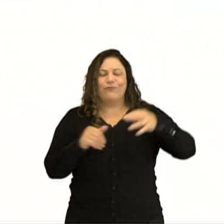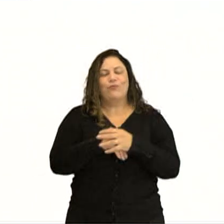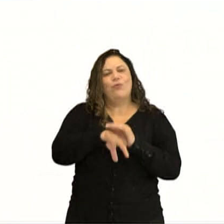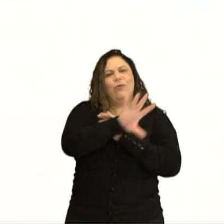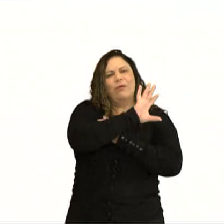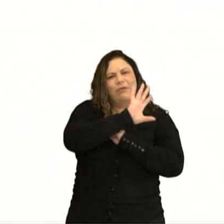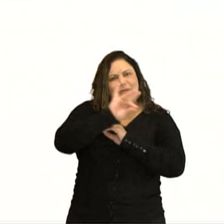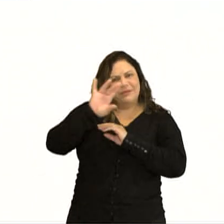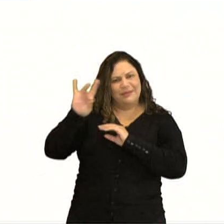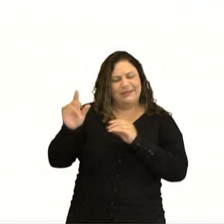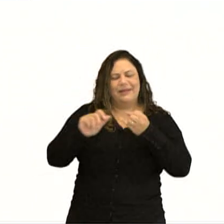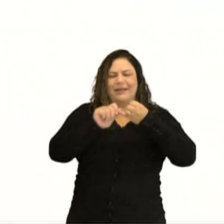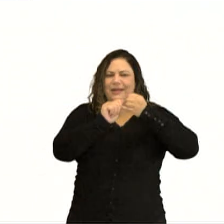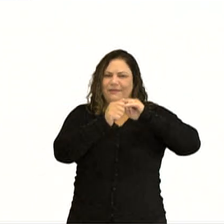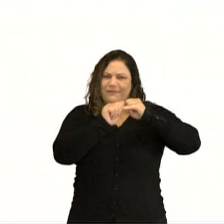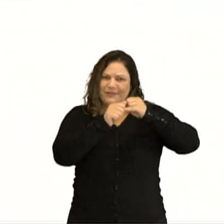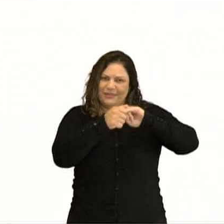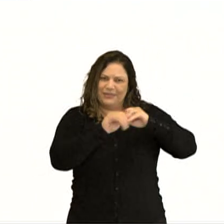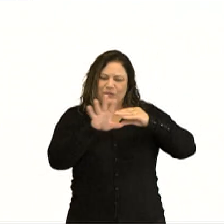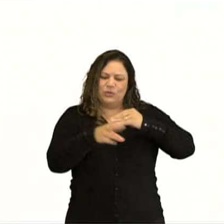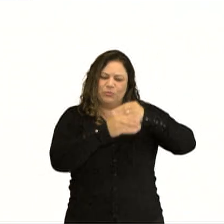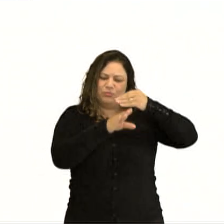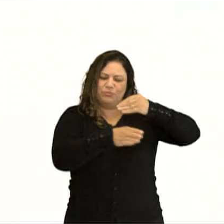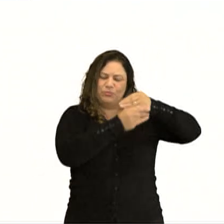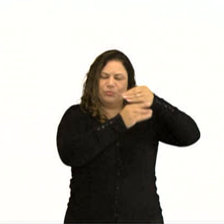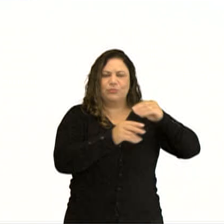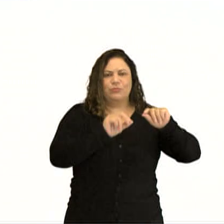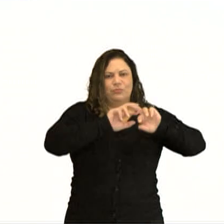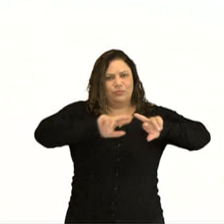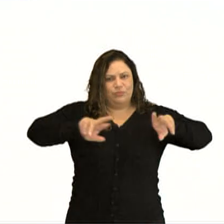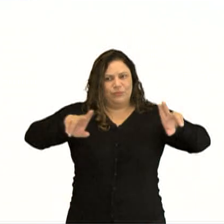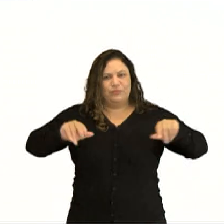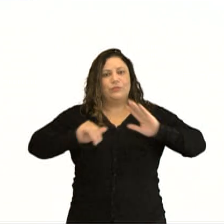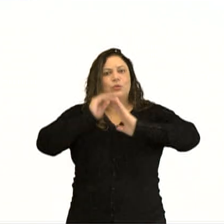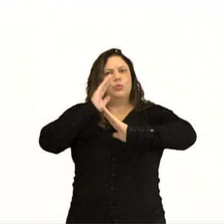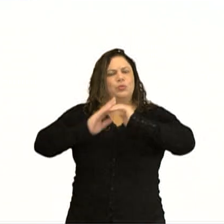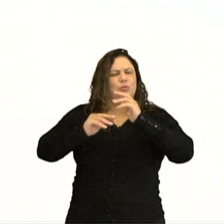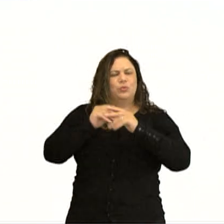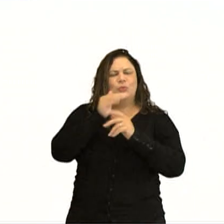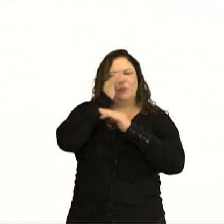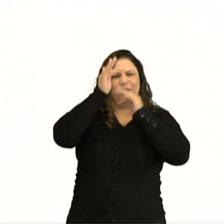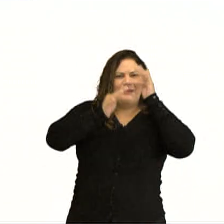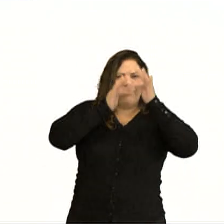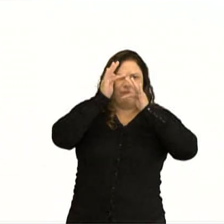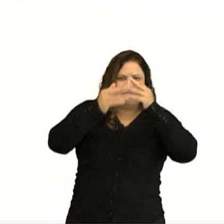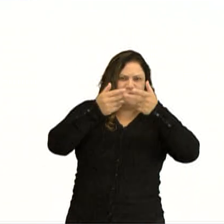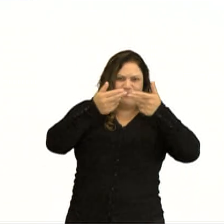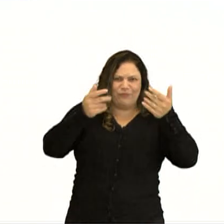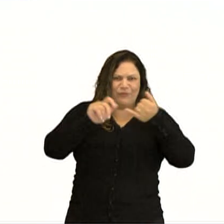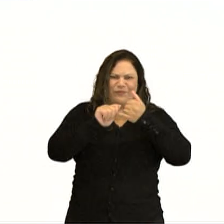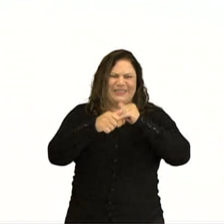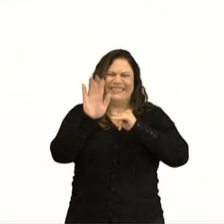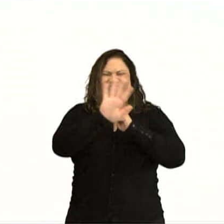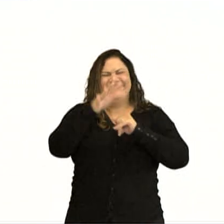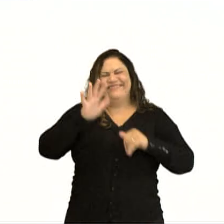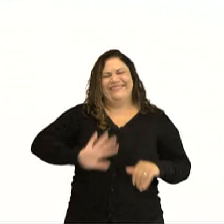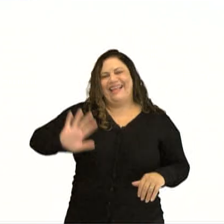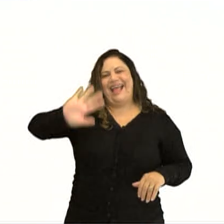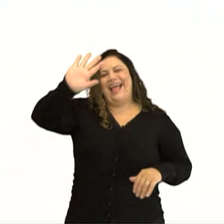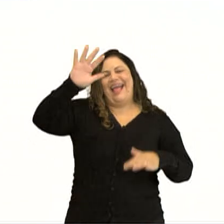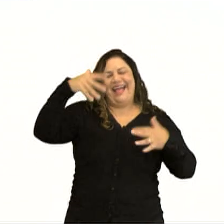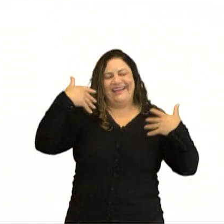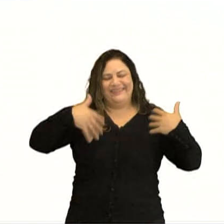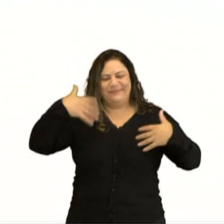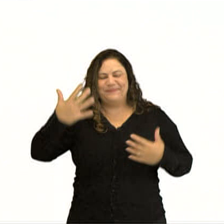alguns feijõezinhos, né? Compõe uma obra, construa uma flor com feijãozinhos. Feijãozinhos não, gente, que está muito caro. Pega